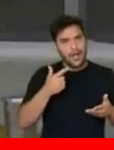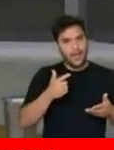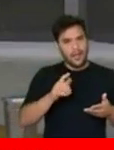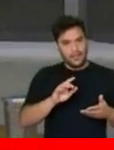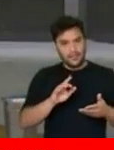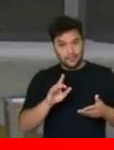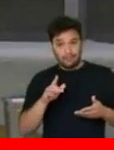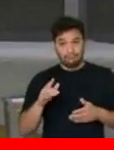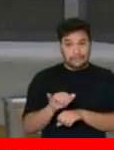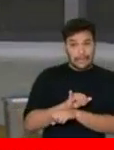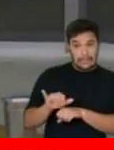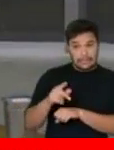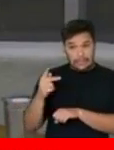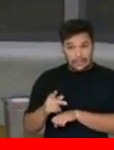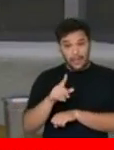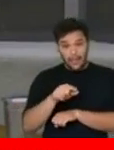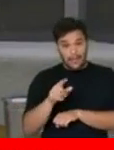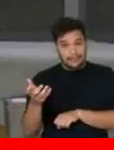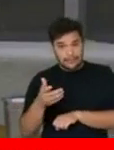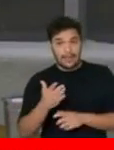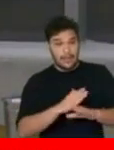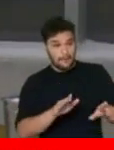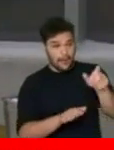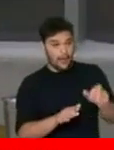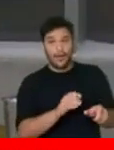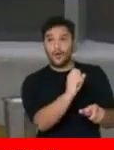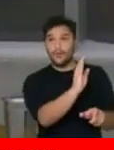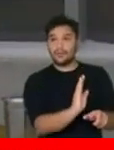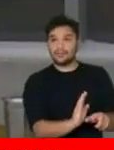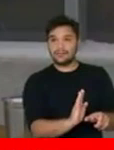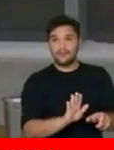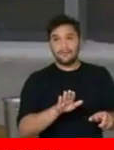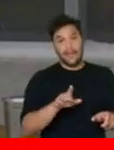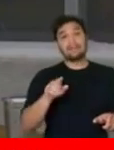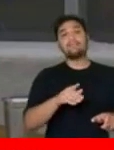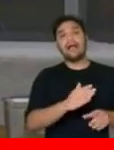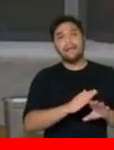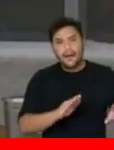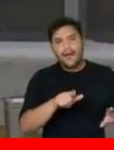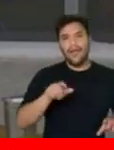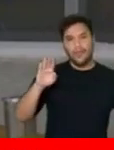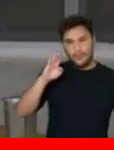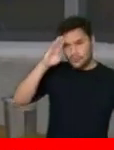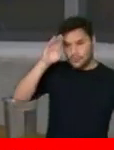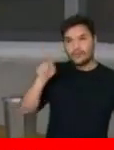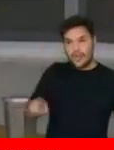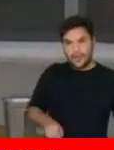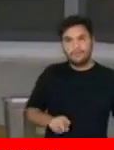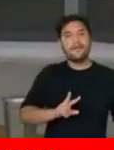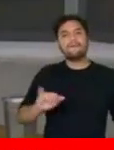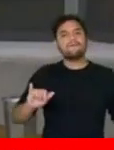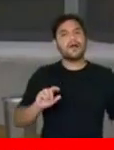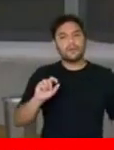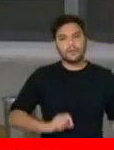está lá é o Brasil. Mas o Brasil que vai cair ali é o Brasil do Bolsonaro. Porque vai surgir, Bongás, de todo